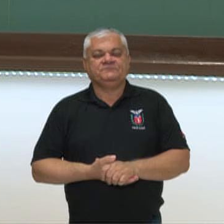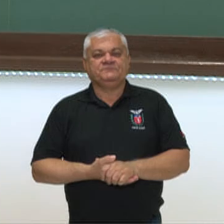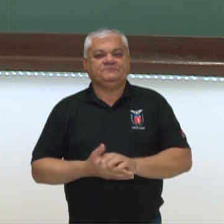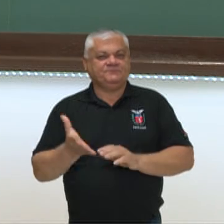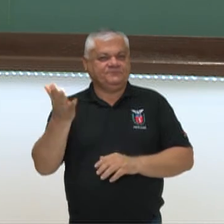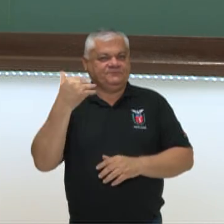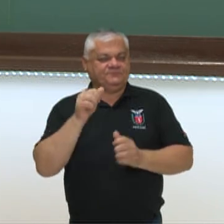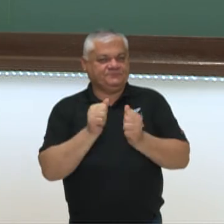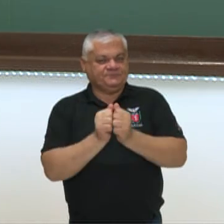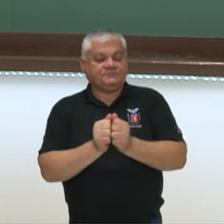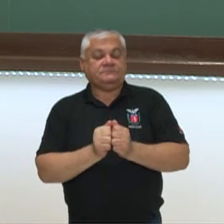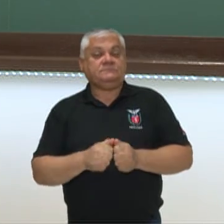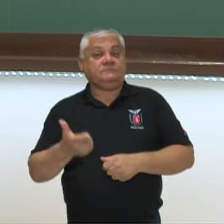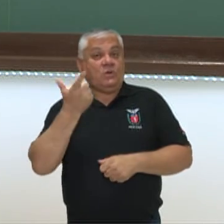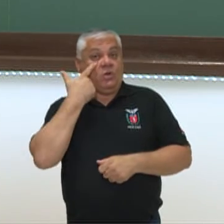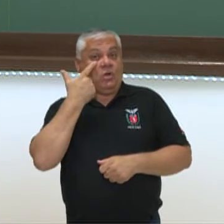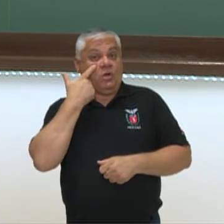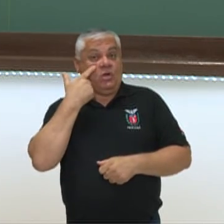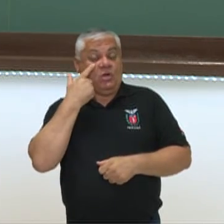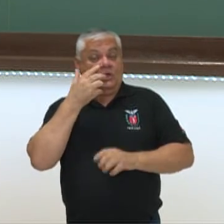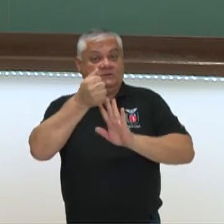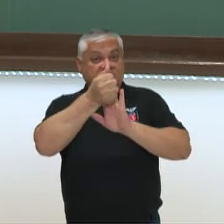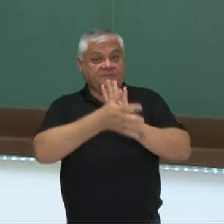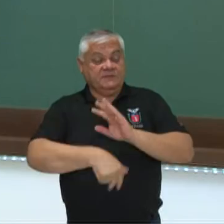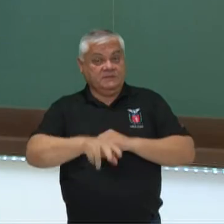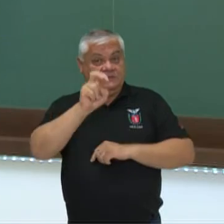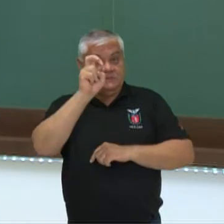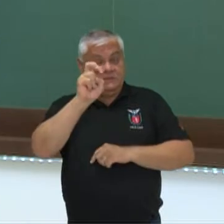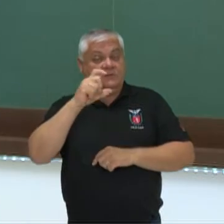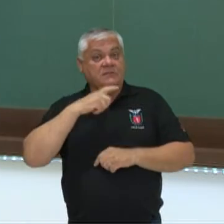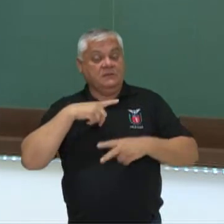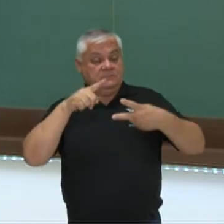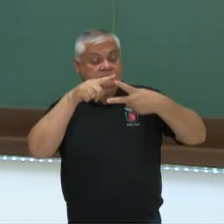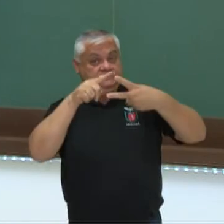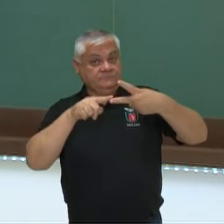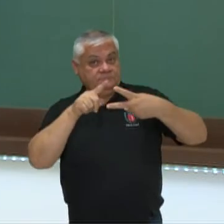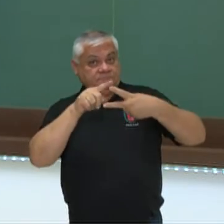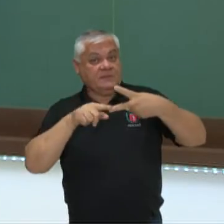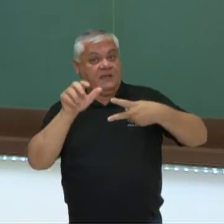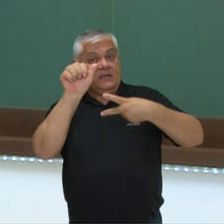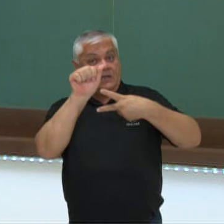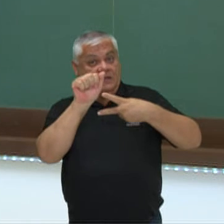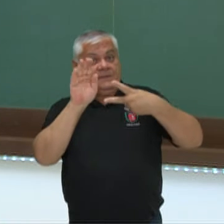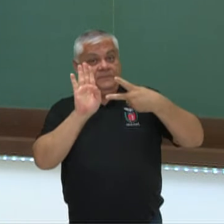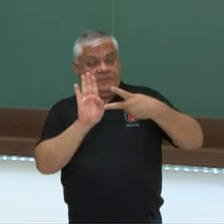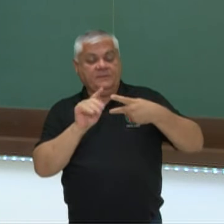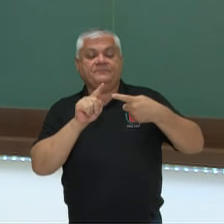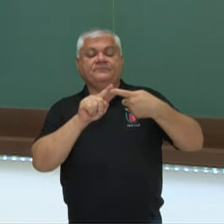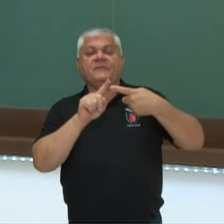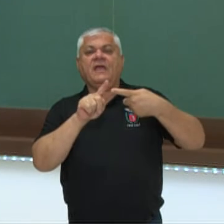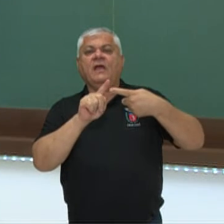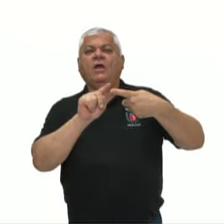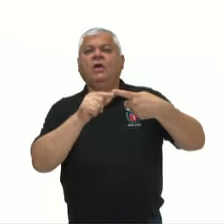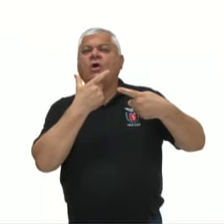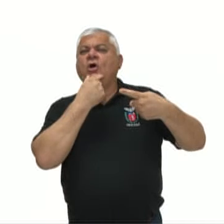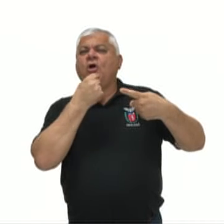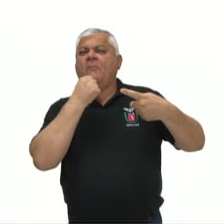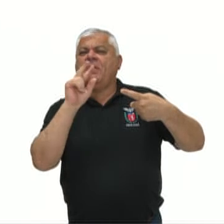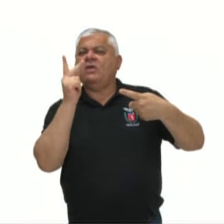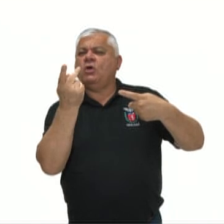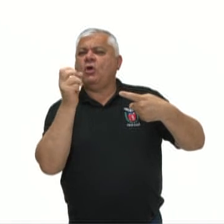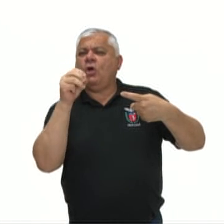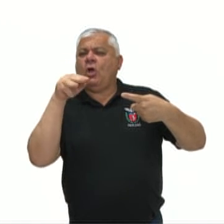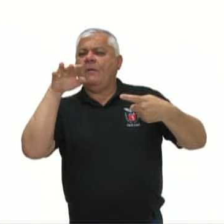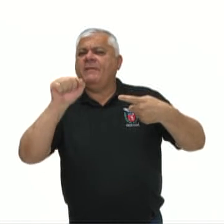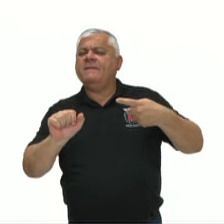Vamos juntos, minha gente. Observem que a atividade 5, então, se desdobra em duas interrogativas. A palavra homem no segundo quarteto foi empregada